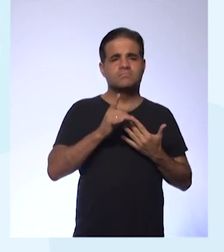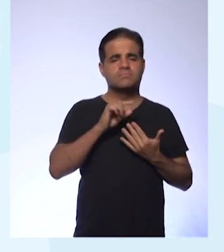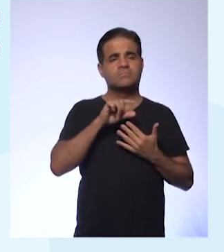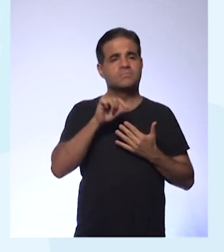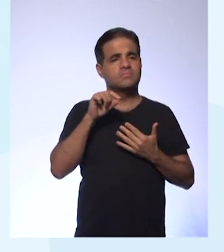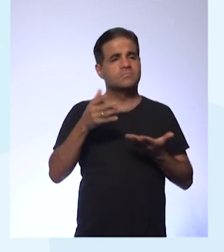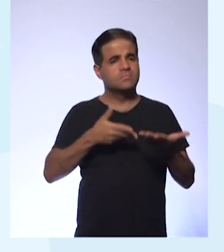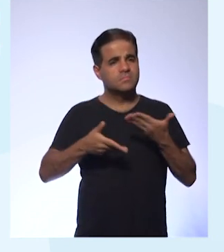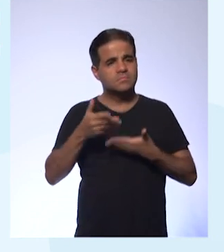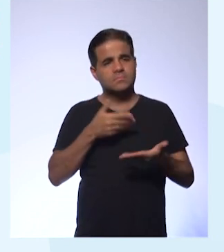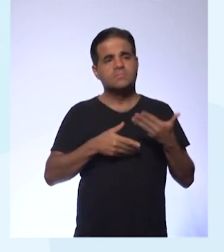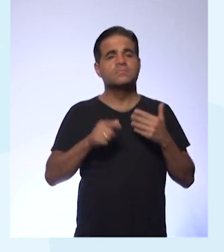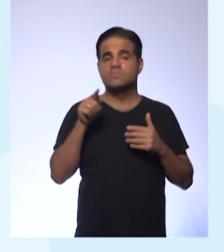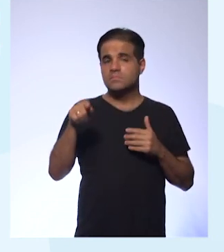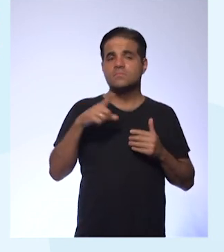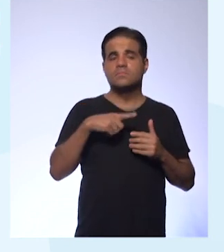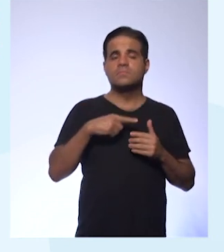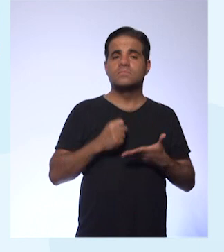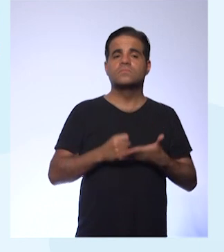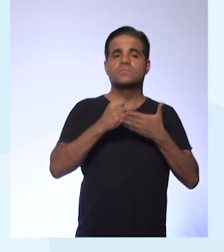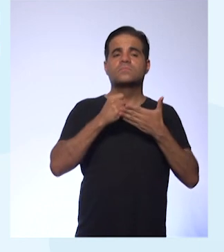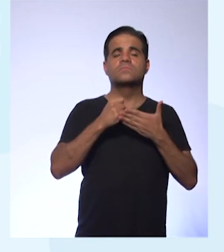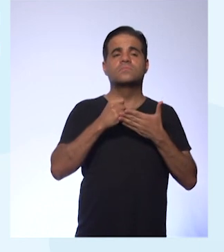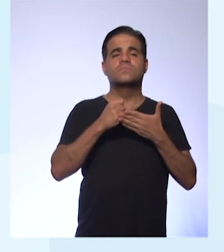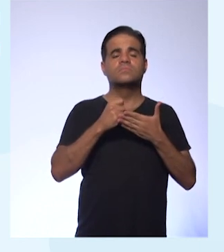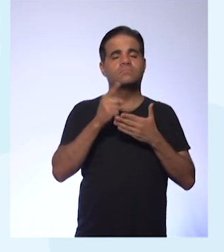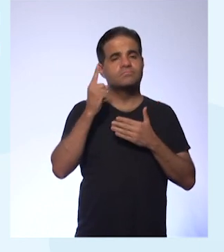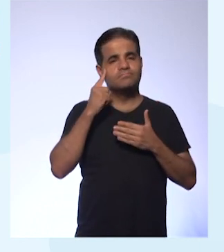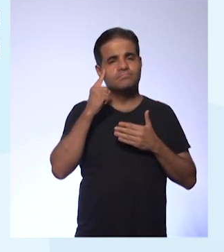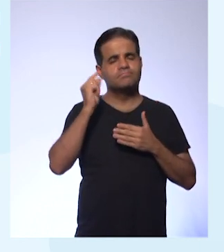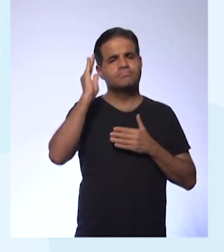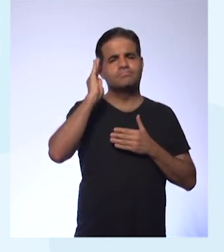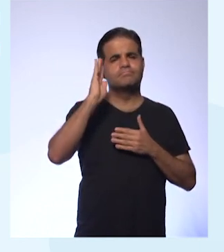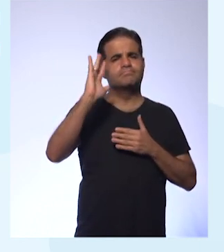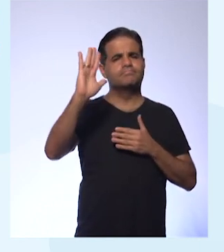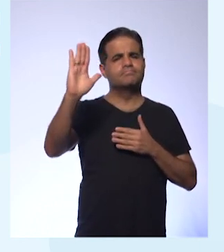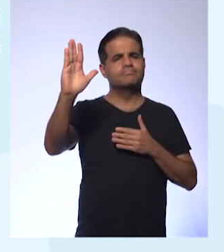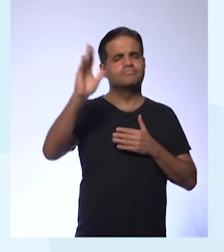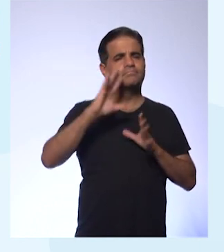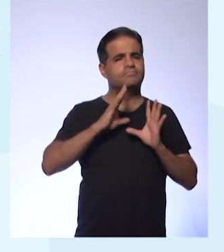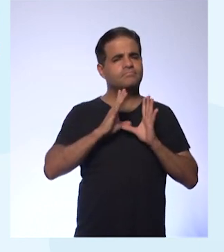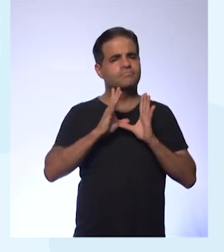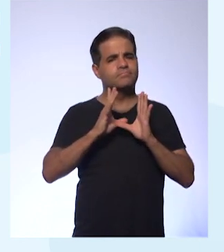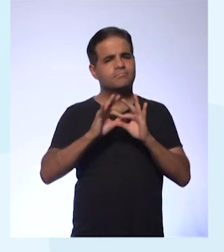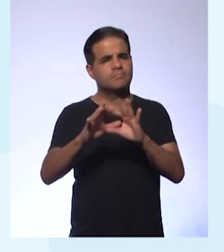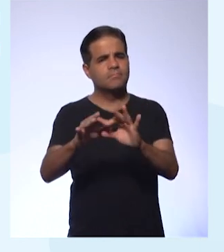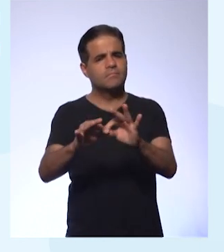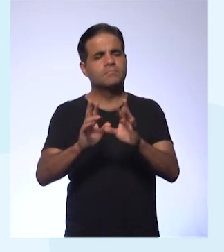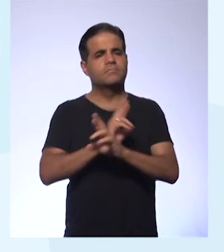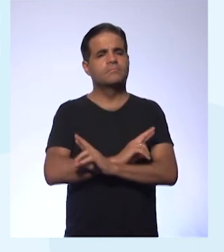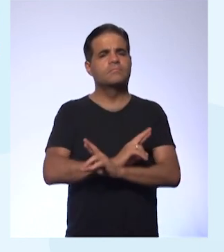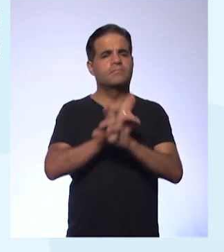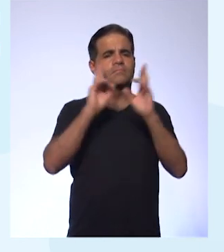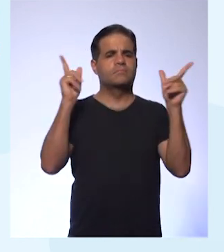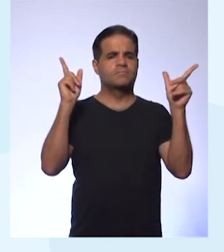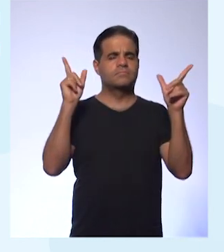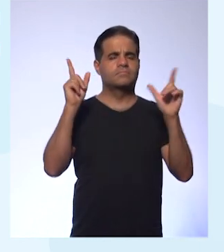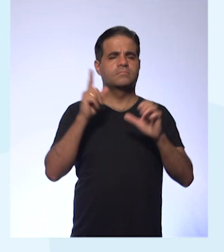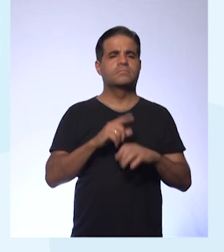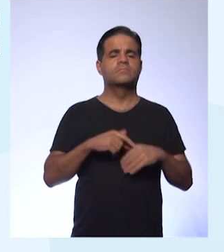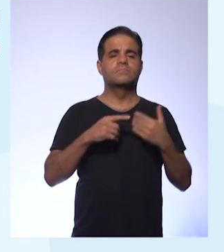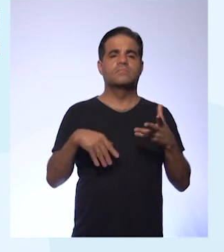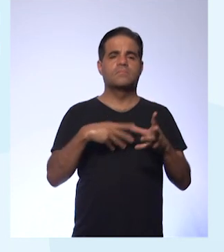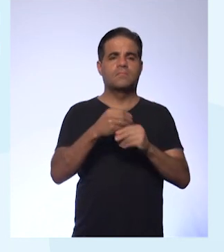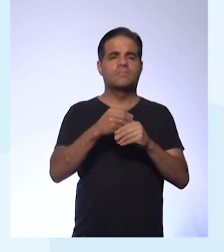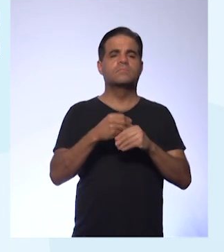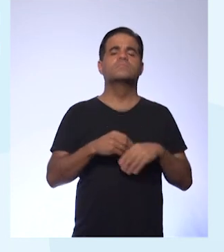das acolhidas, você foi levado ou levada a pensar em um contexto diferente. Ao